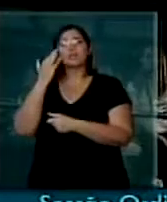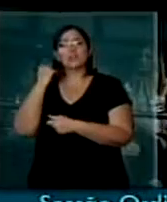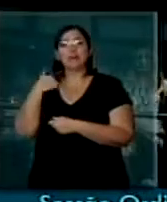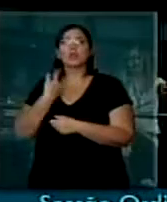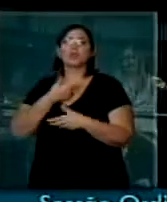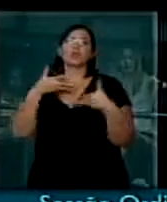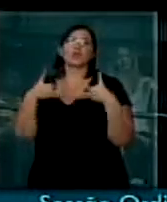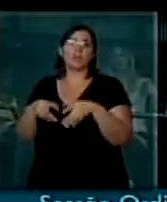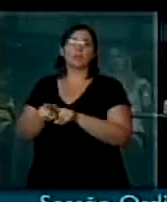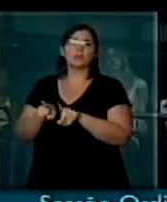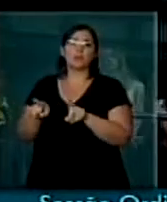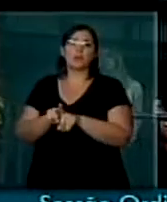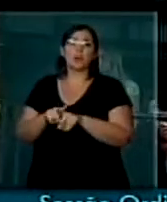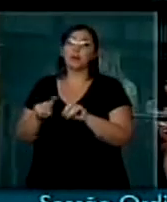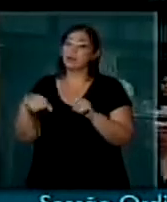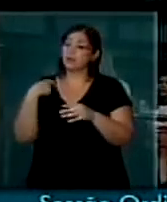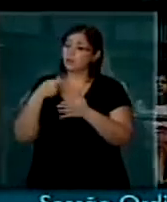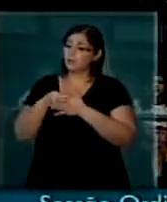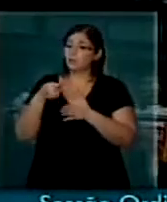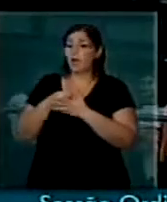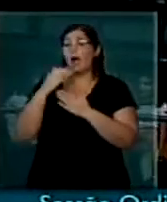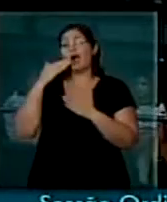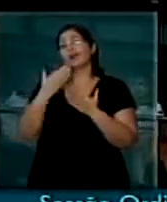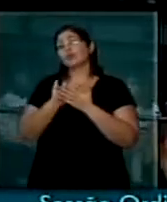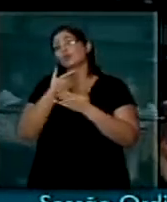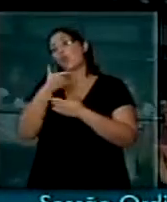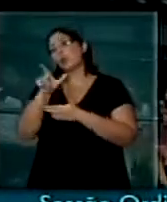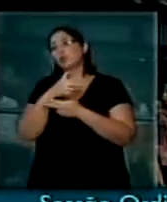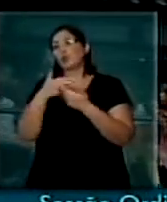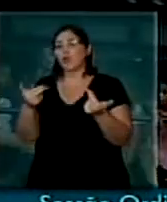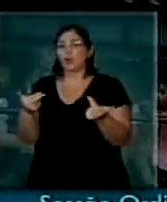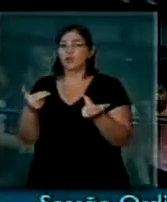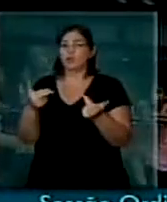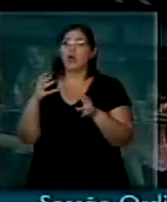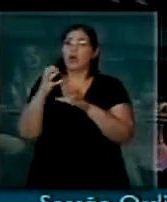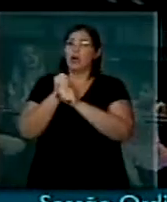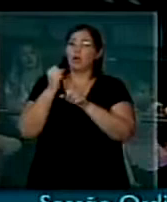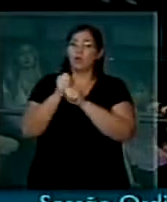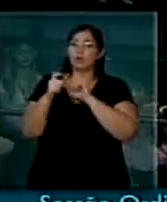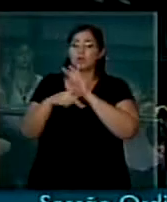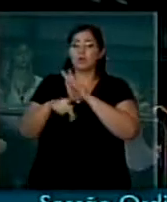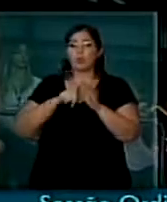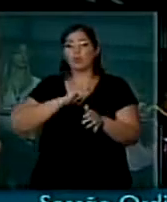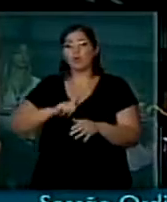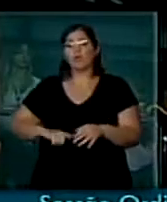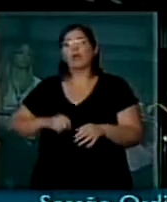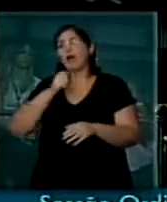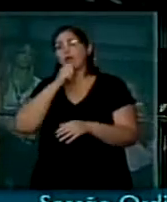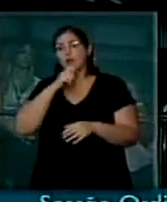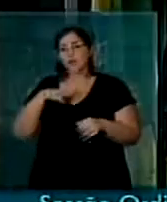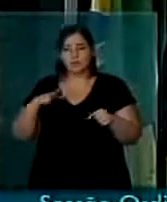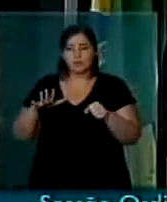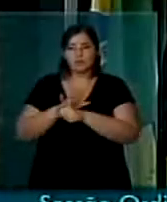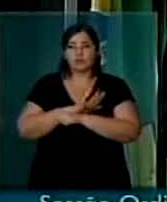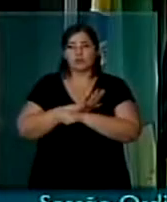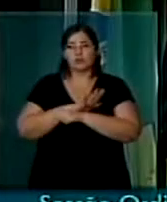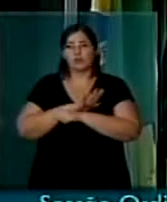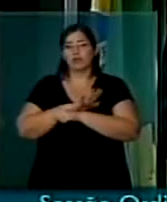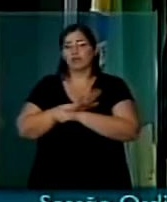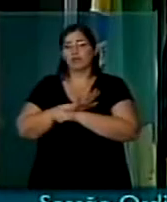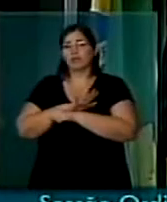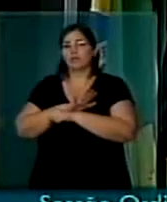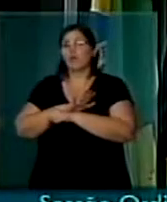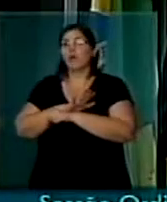nisso, temos que acreditar em outras reformas. As contas do governo ainda estão inchadas e precisam ser